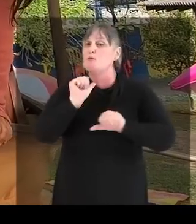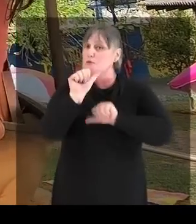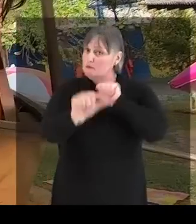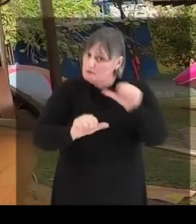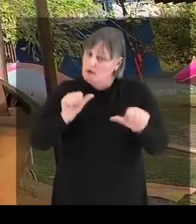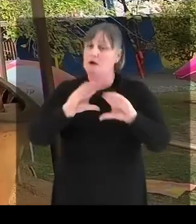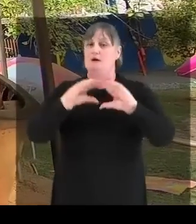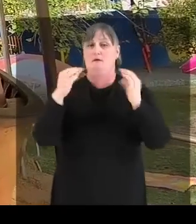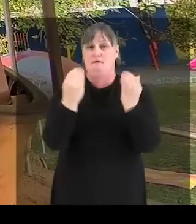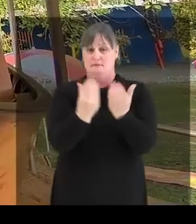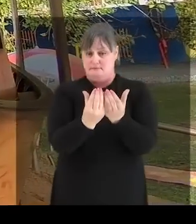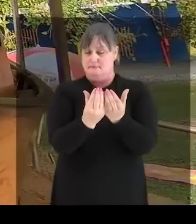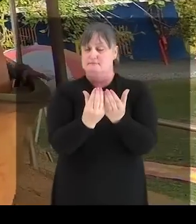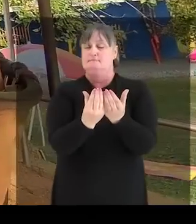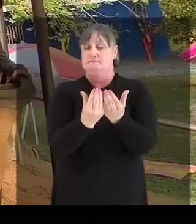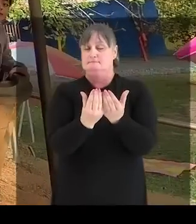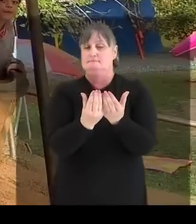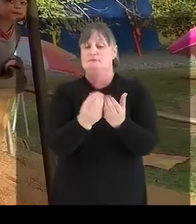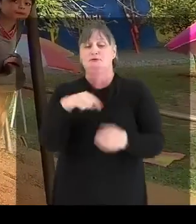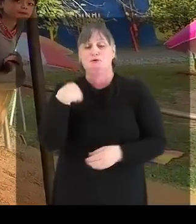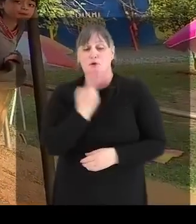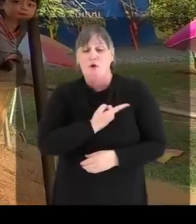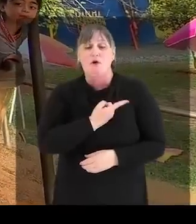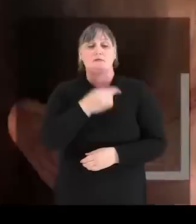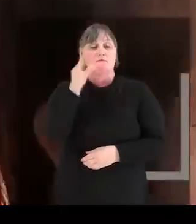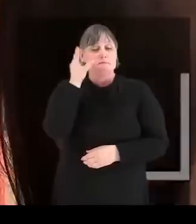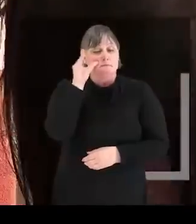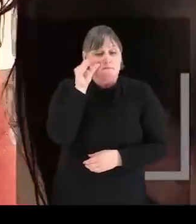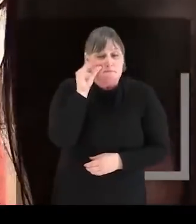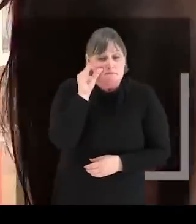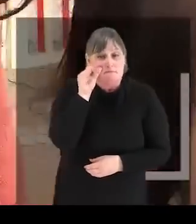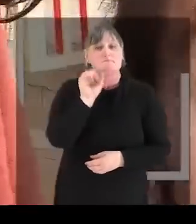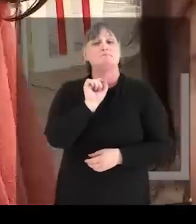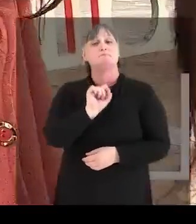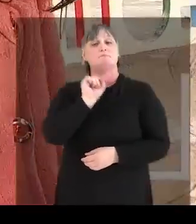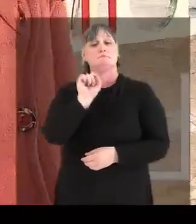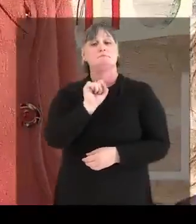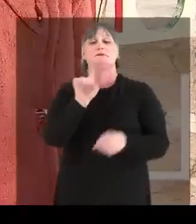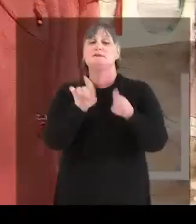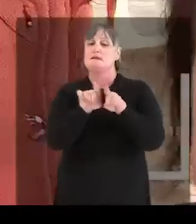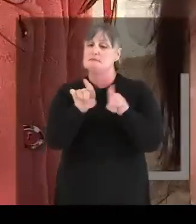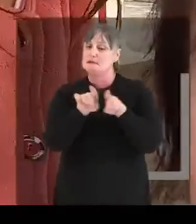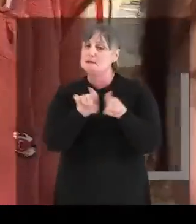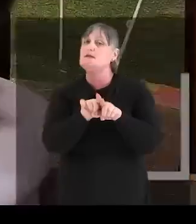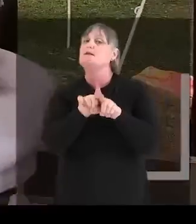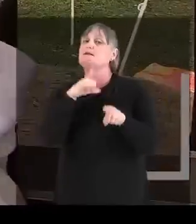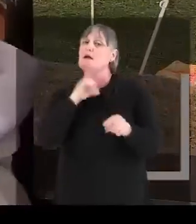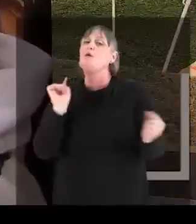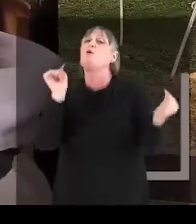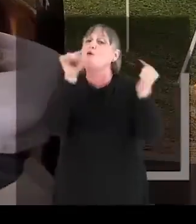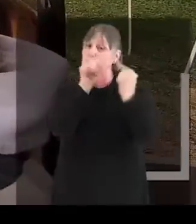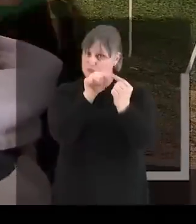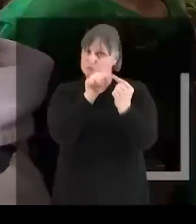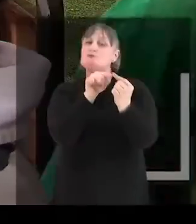uma transformação dessa comunidade nesse sentido. Então o observatório ele é brincável, mas ele tem